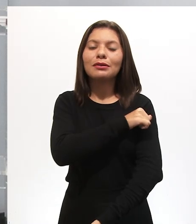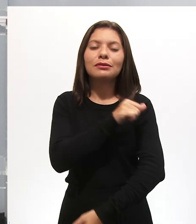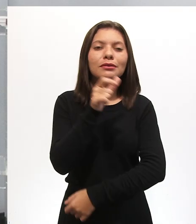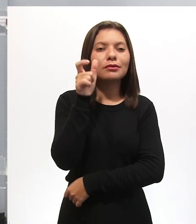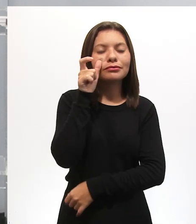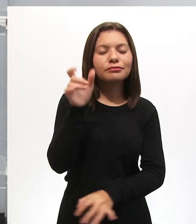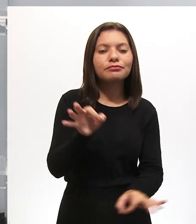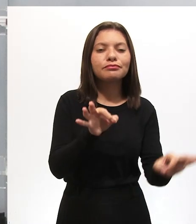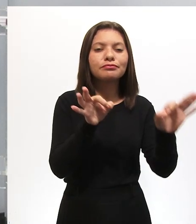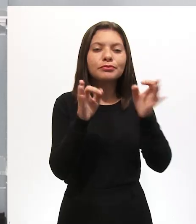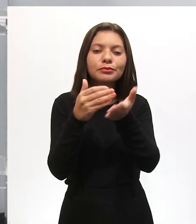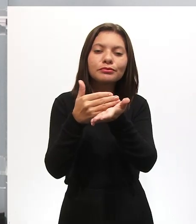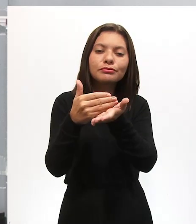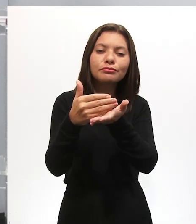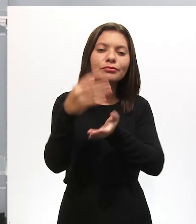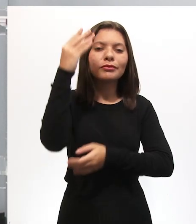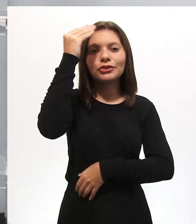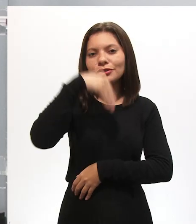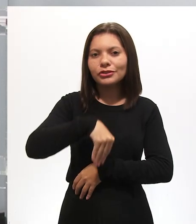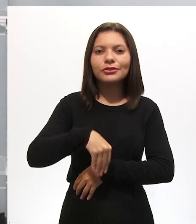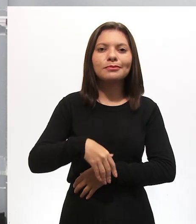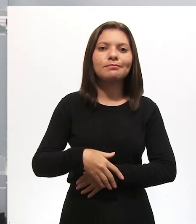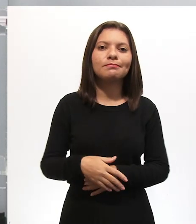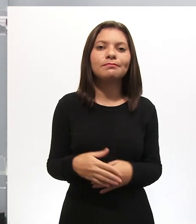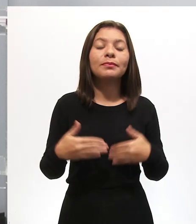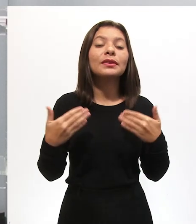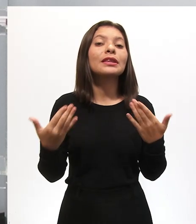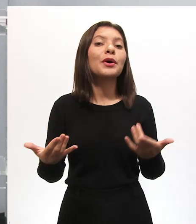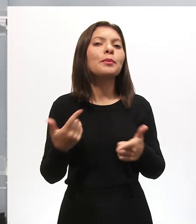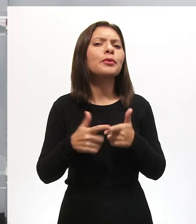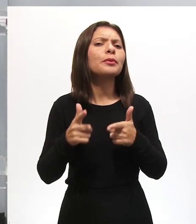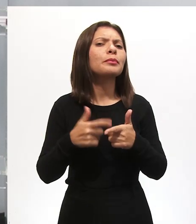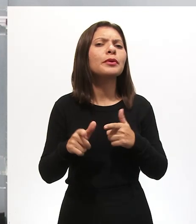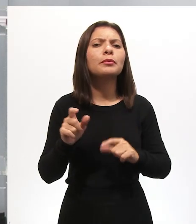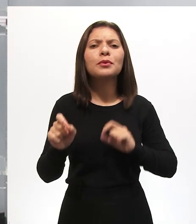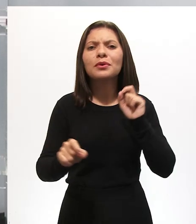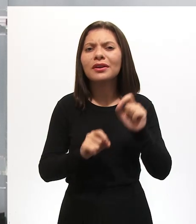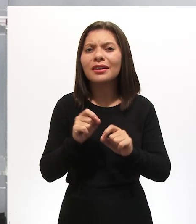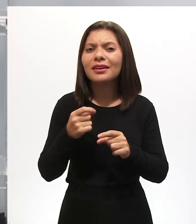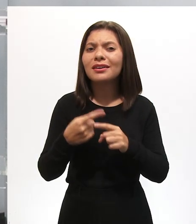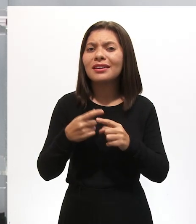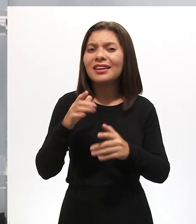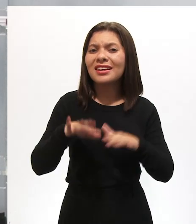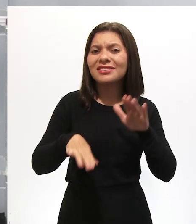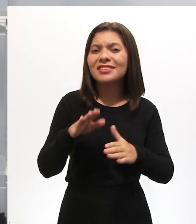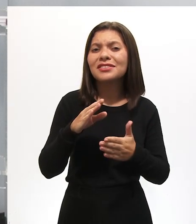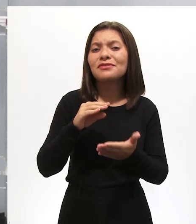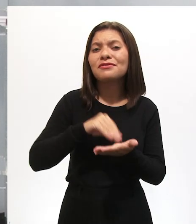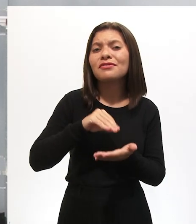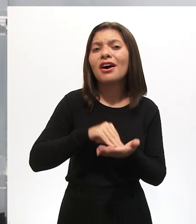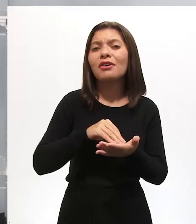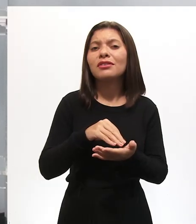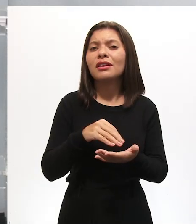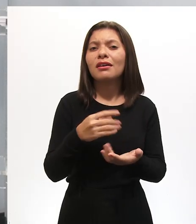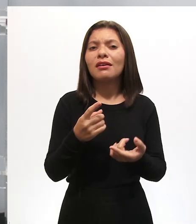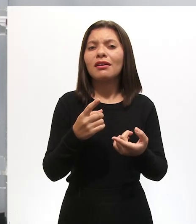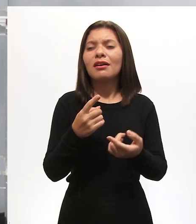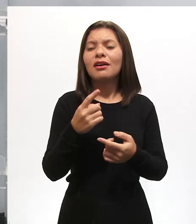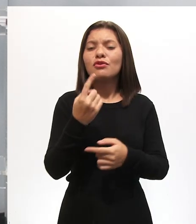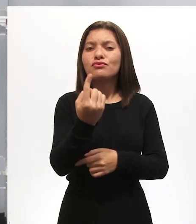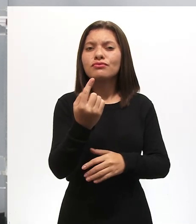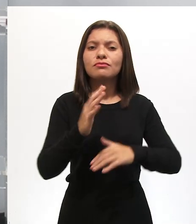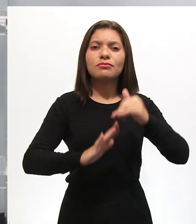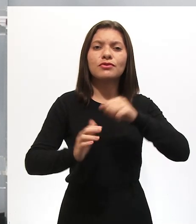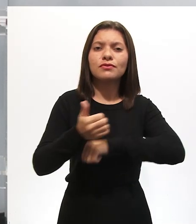esse problema. Onde está o problema? E, muitas vezes, a falta de acompanhamento de um tutor, de um professor, de estar ali,